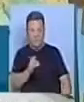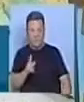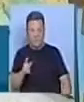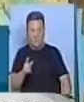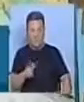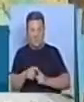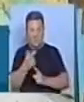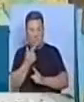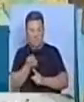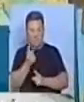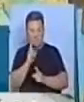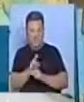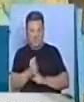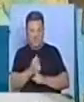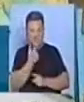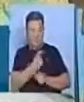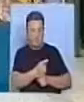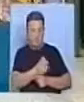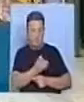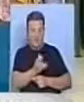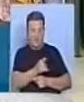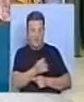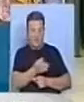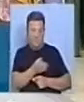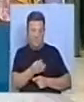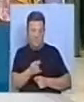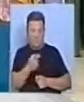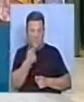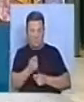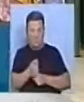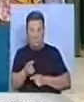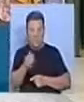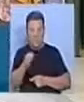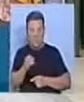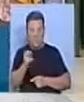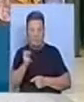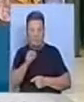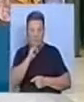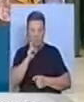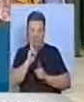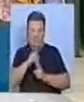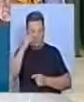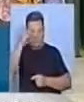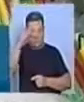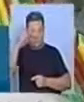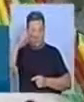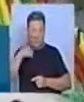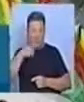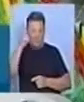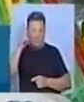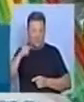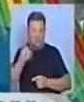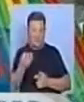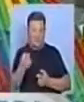vou repetir a pergunta que acabei de fazer a Cabral Pinto, é 40 anos ainda permite sonhar? Eu acho que sim,